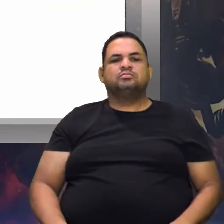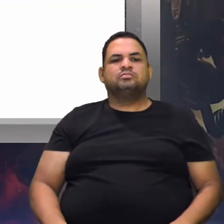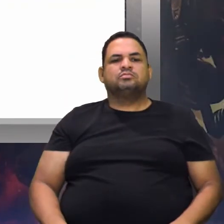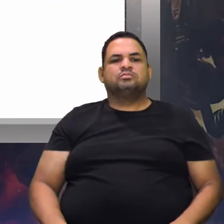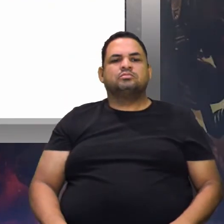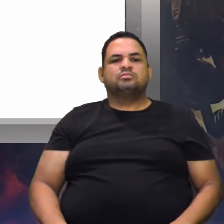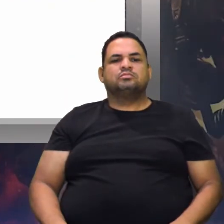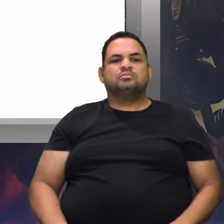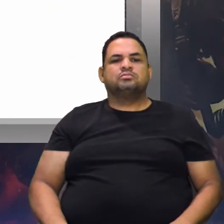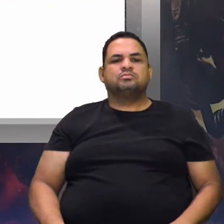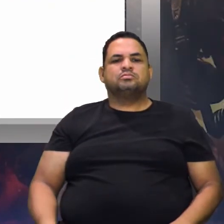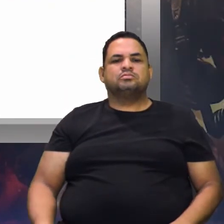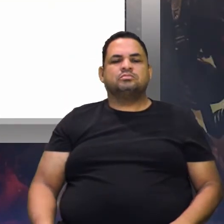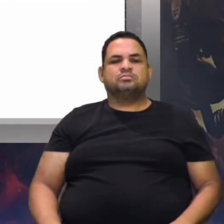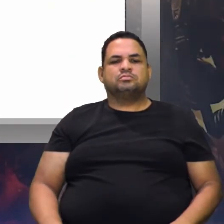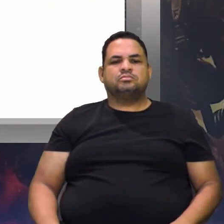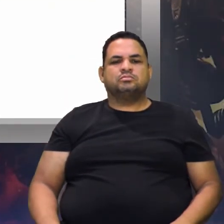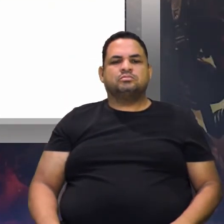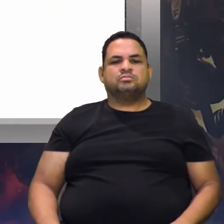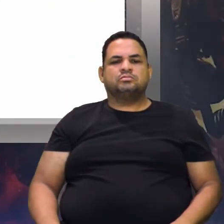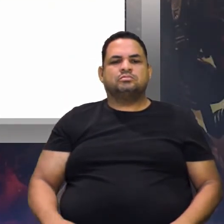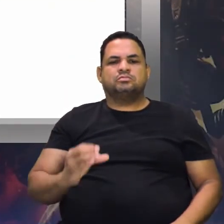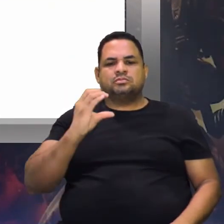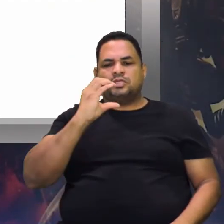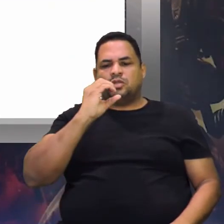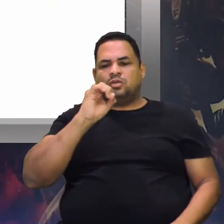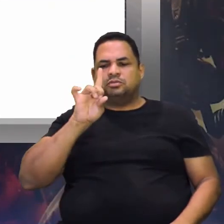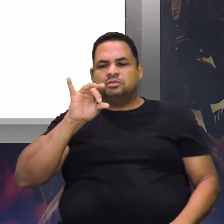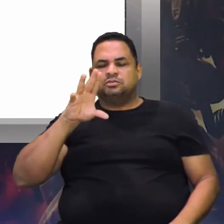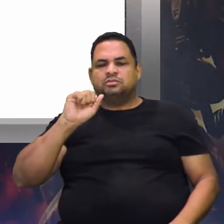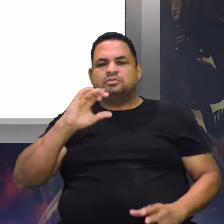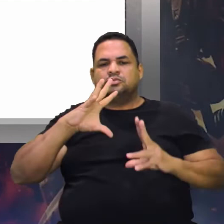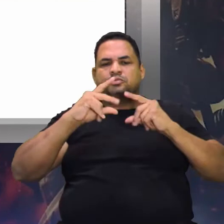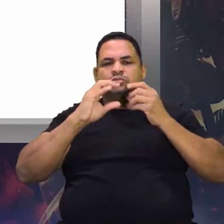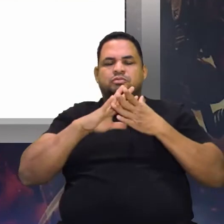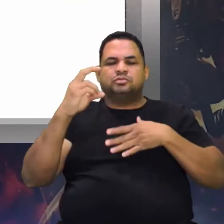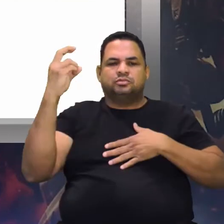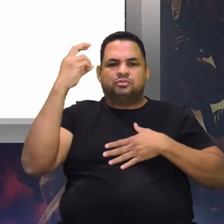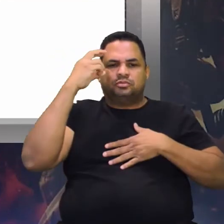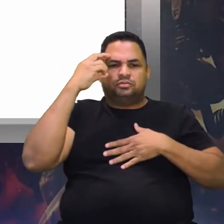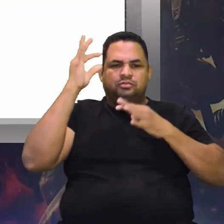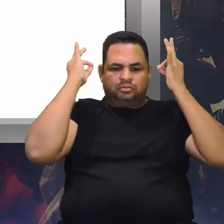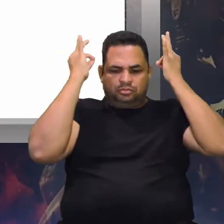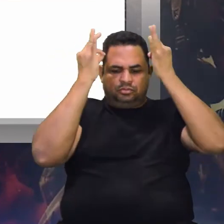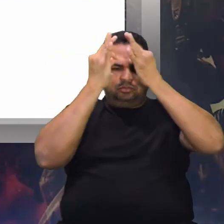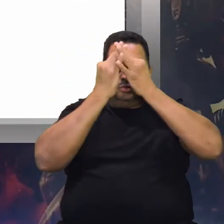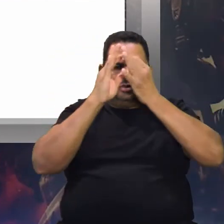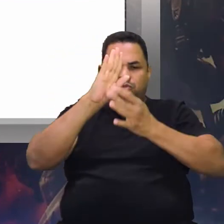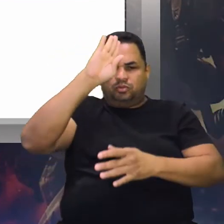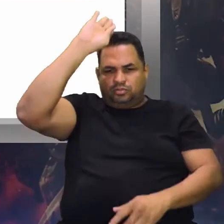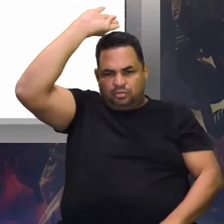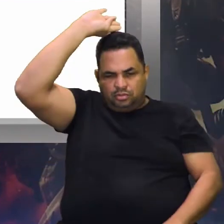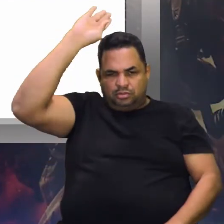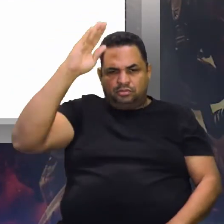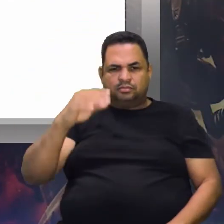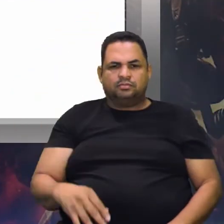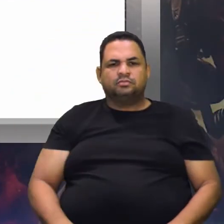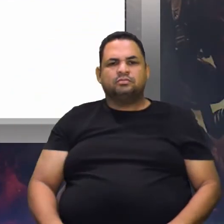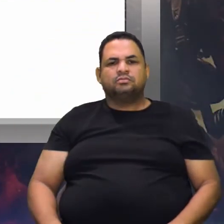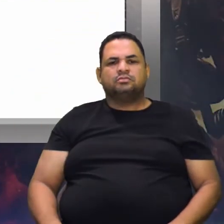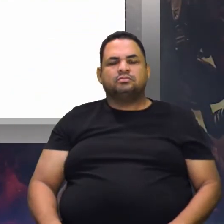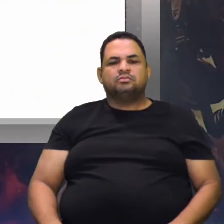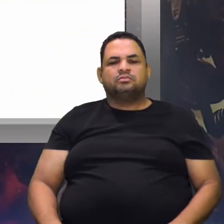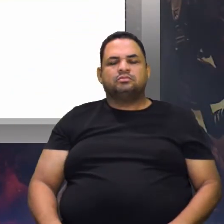vão trazer para o Ocidente toda essa cultura greco-romana. No